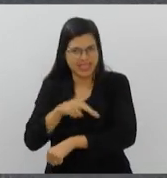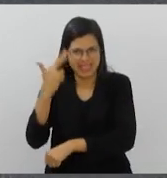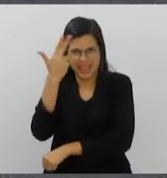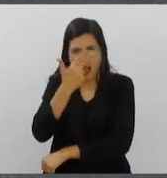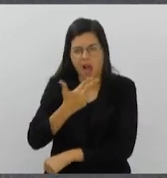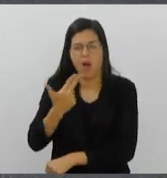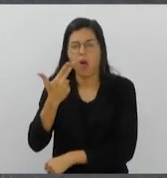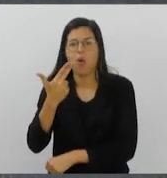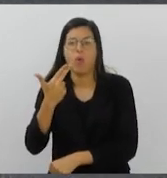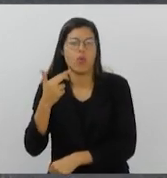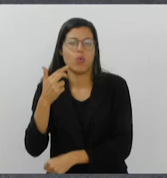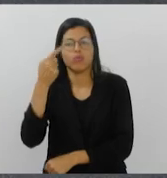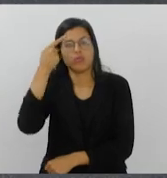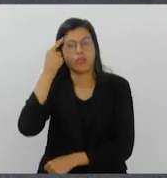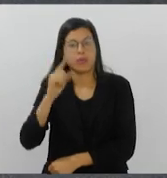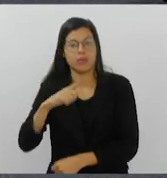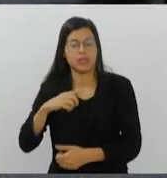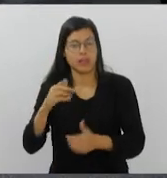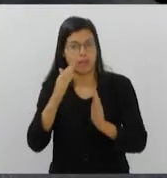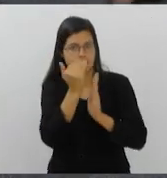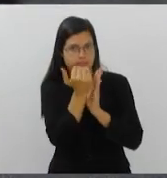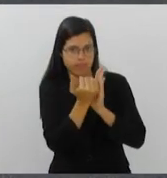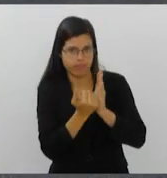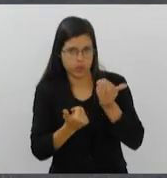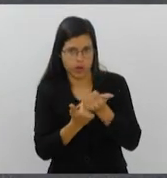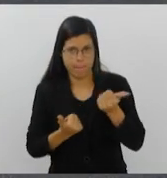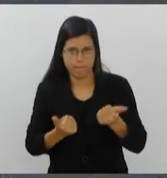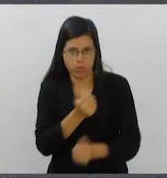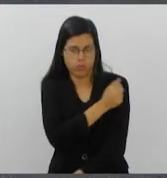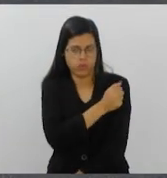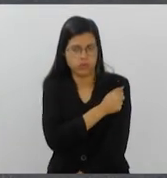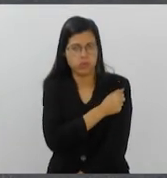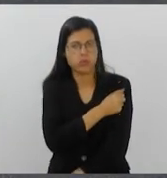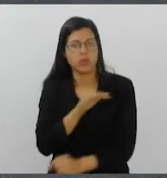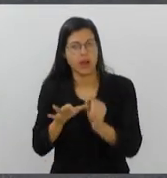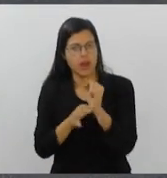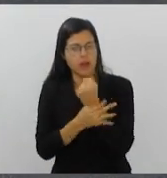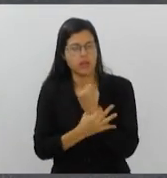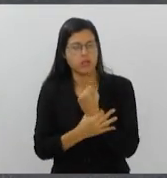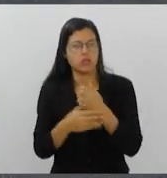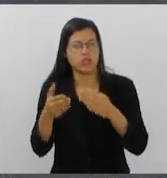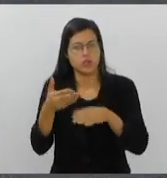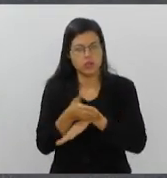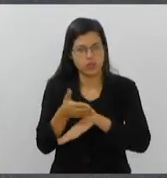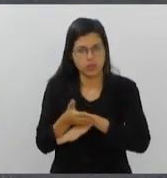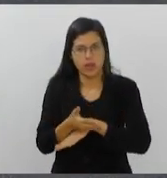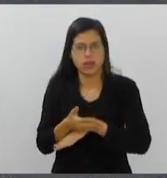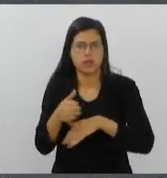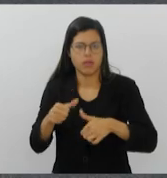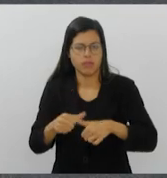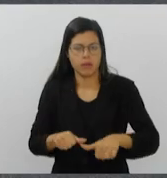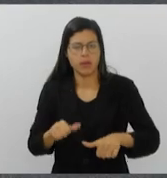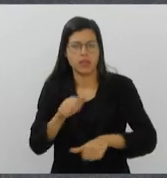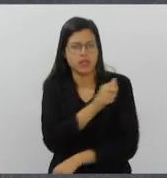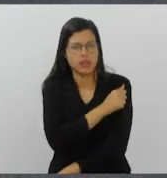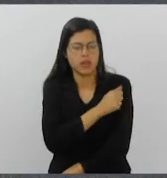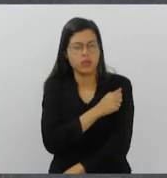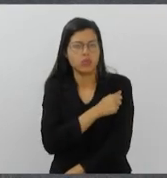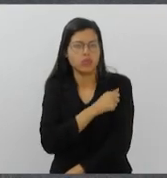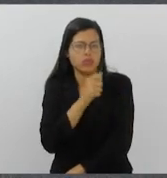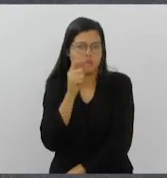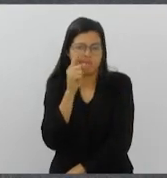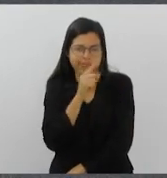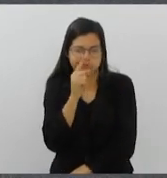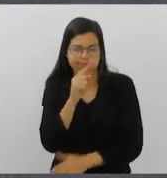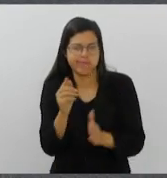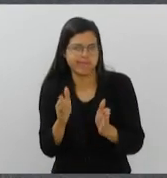há programa de assistência estudantil para garantir o acesso e a permanência desses alunos em vulnerabilidade. Ou, pelo menos,